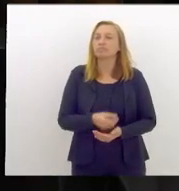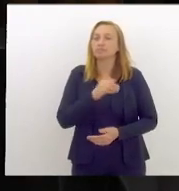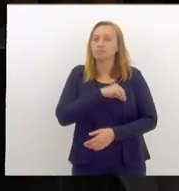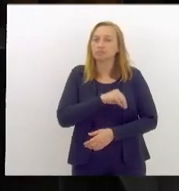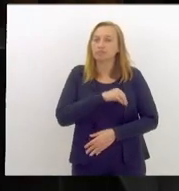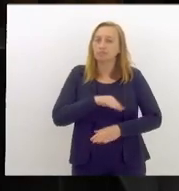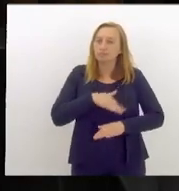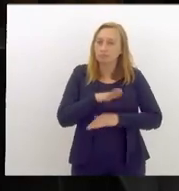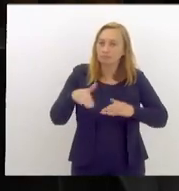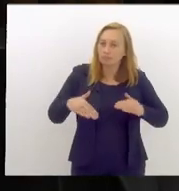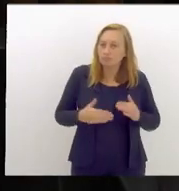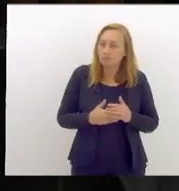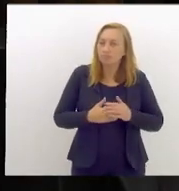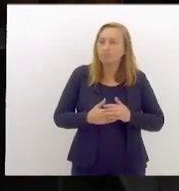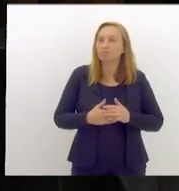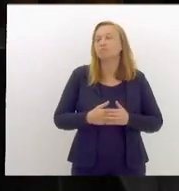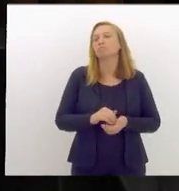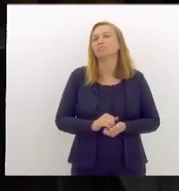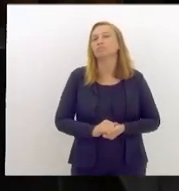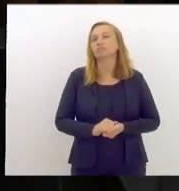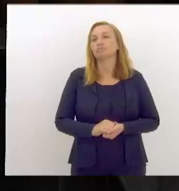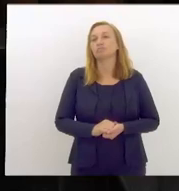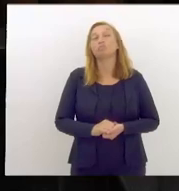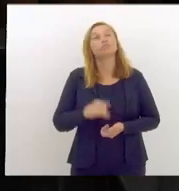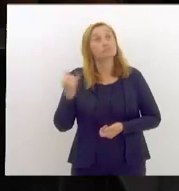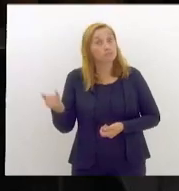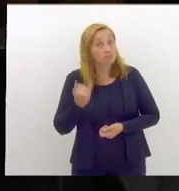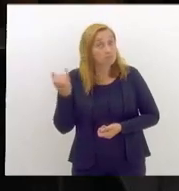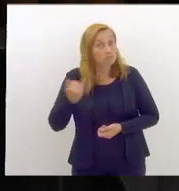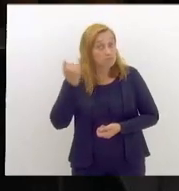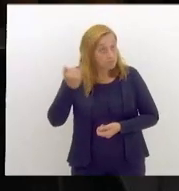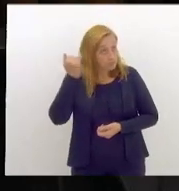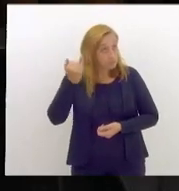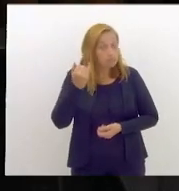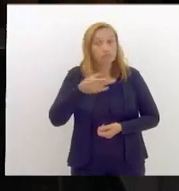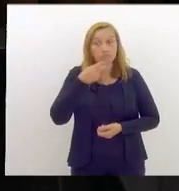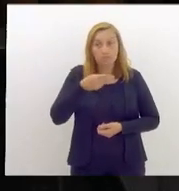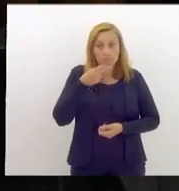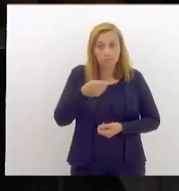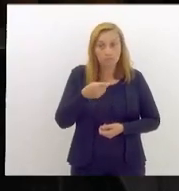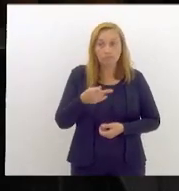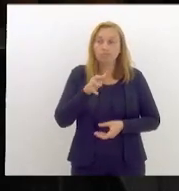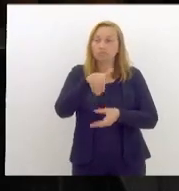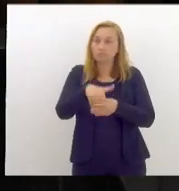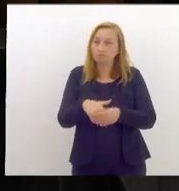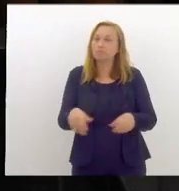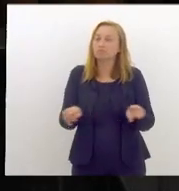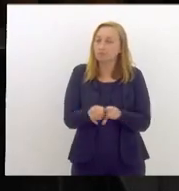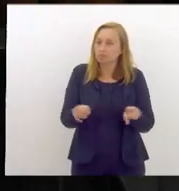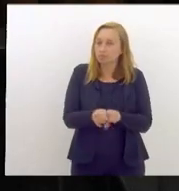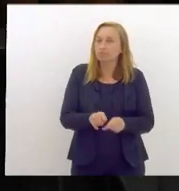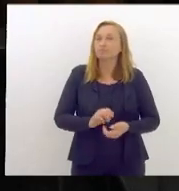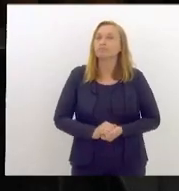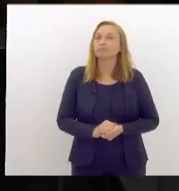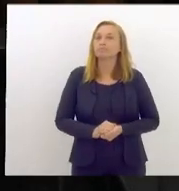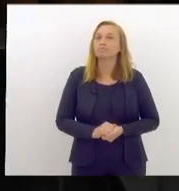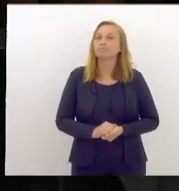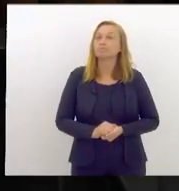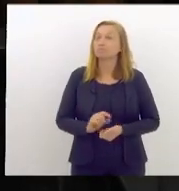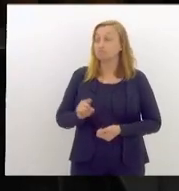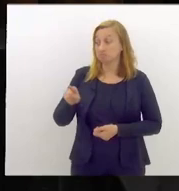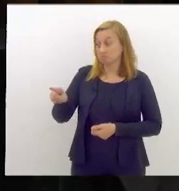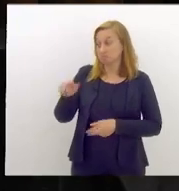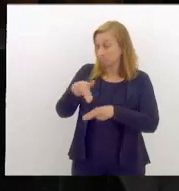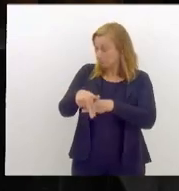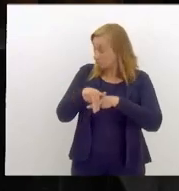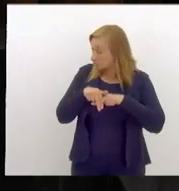todos os seus fornecedores é importantes destacar isso nessa votação também são esses